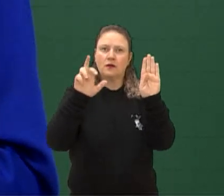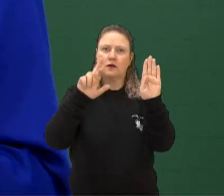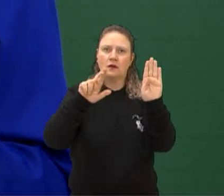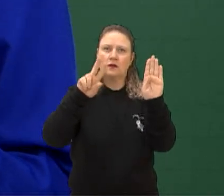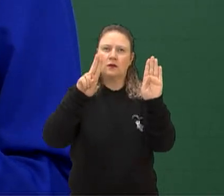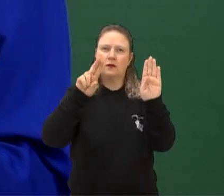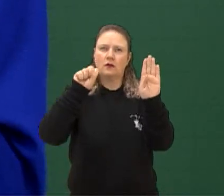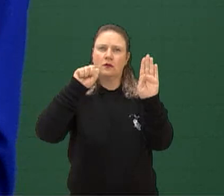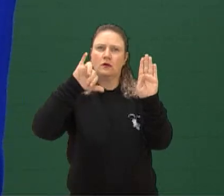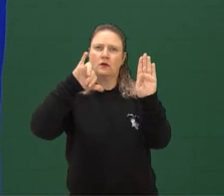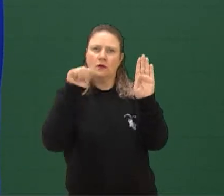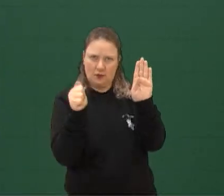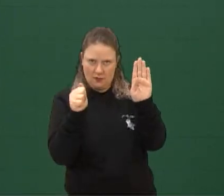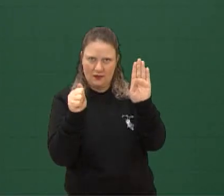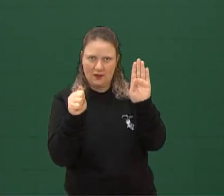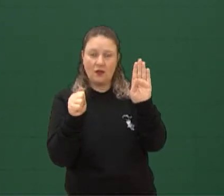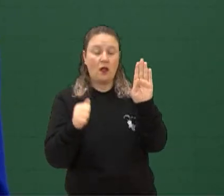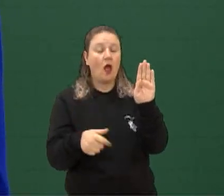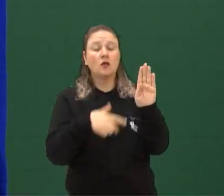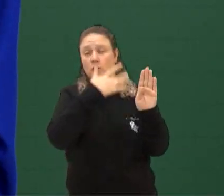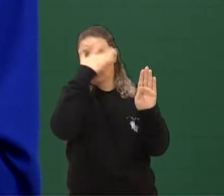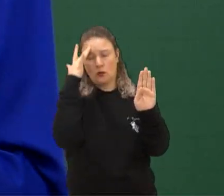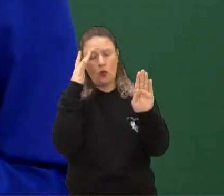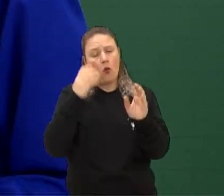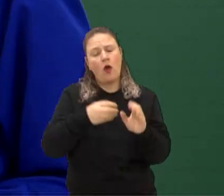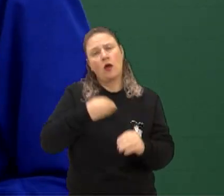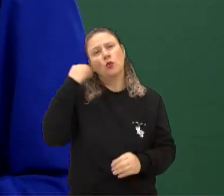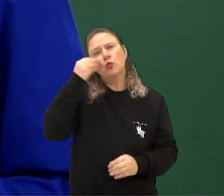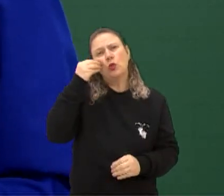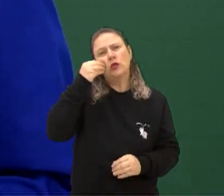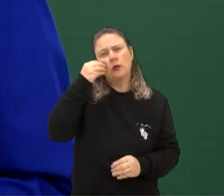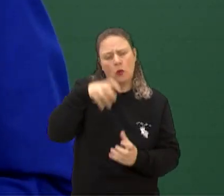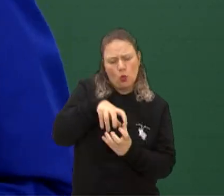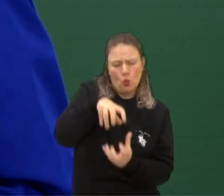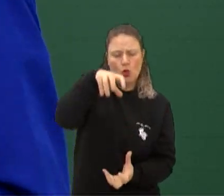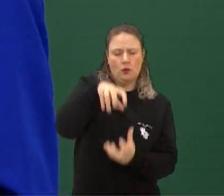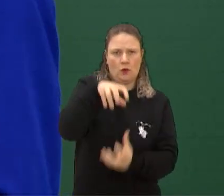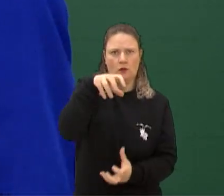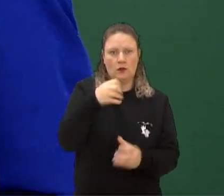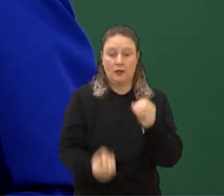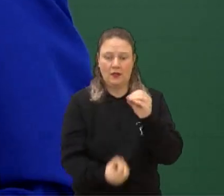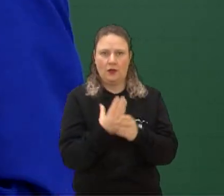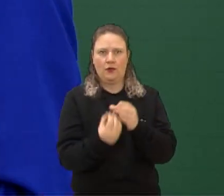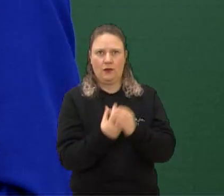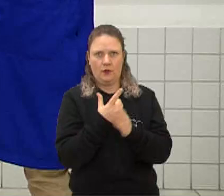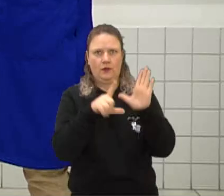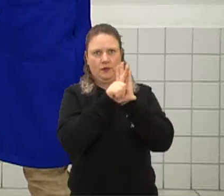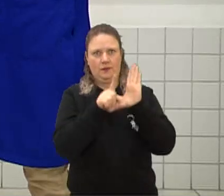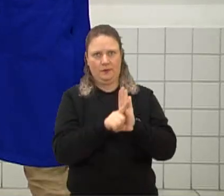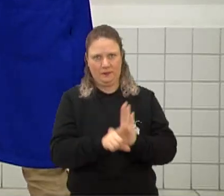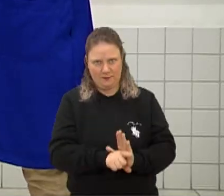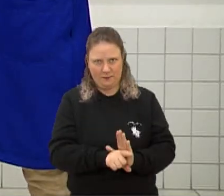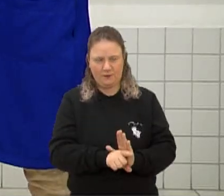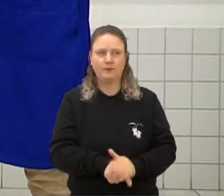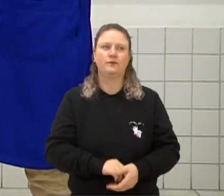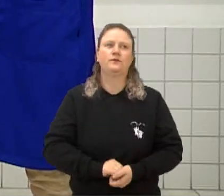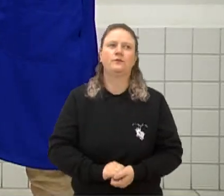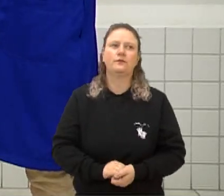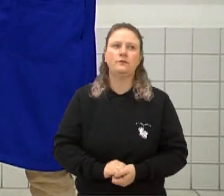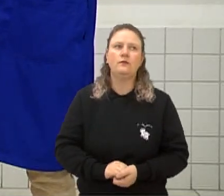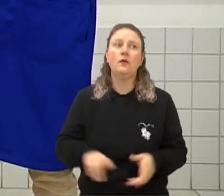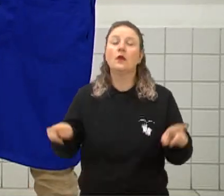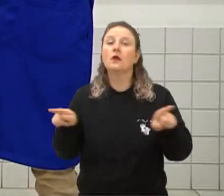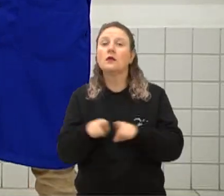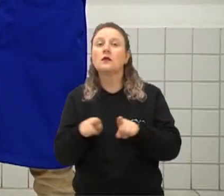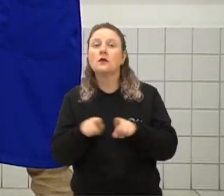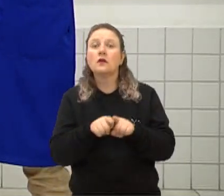velhos, eram aqueles que criavam as leis, né? Dentro da cidade de Esparta, tá? Agora, para a gente continuar com a nossa aula aí, o